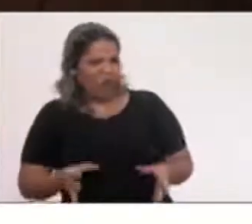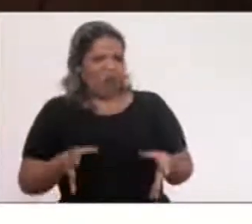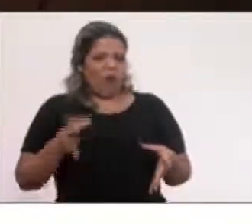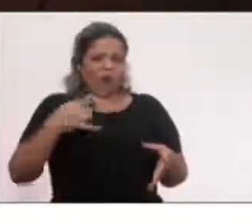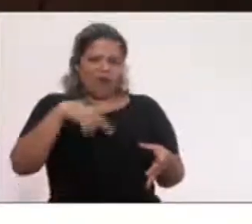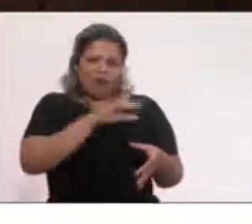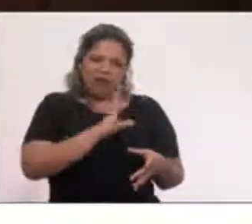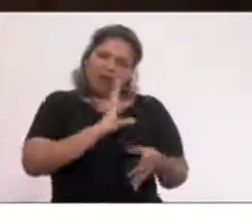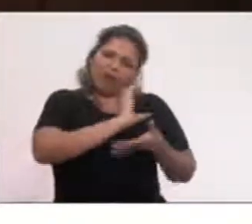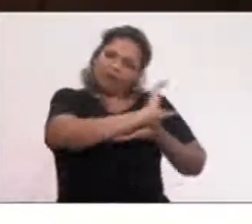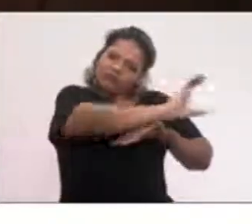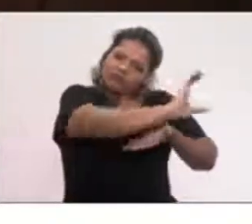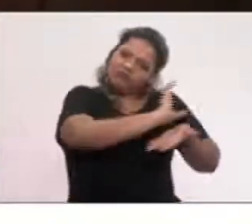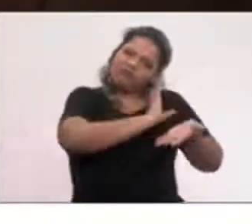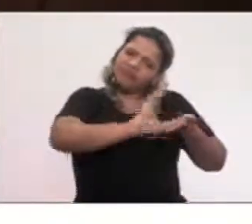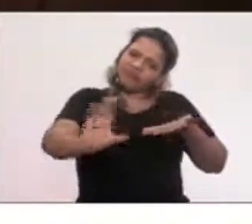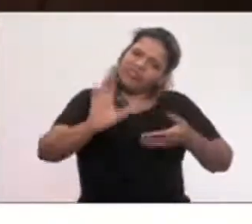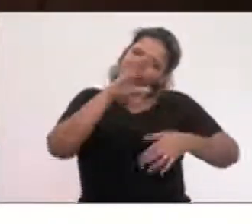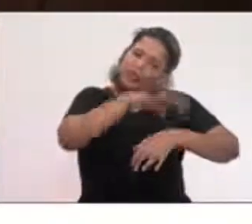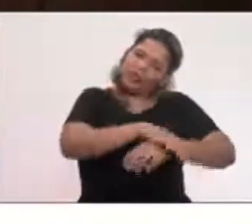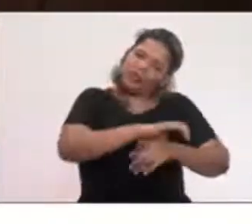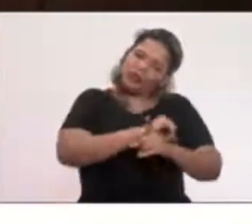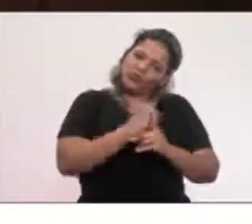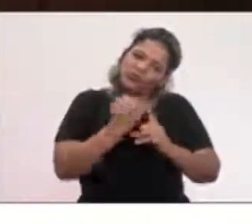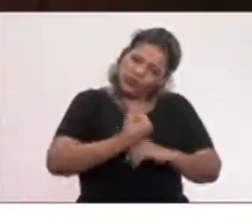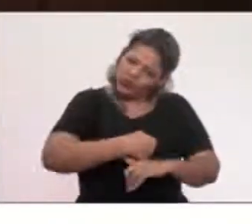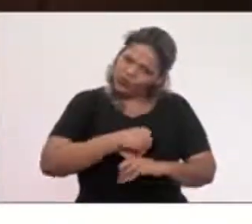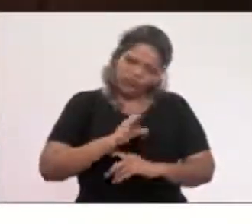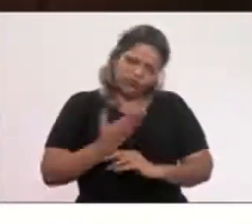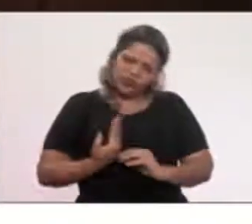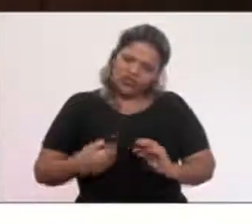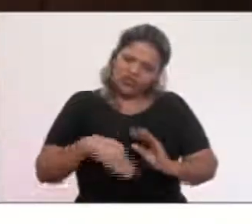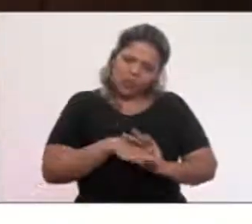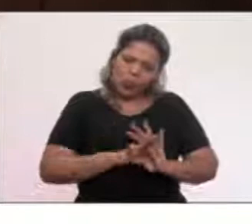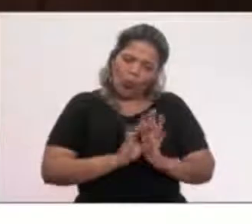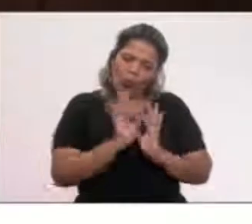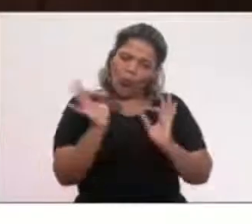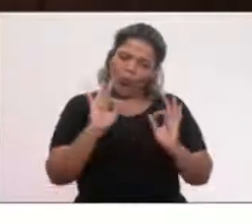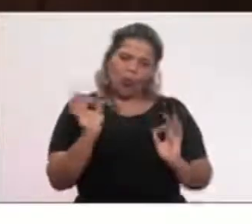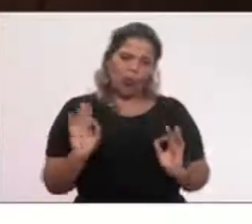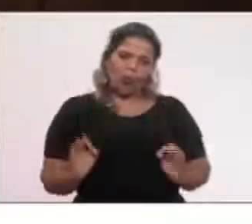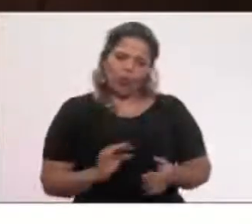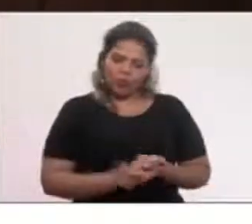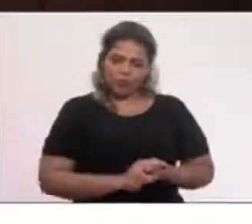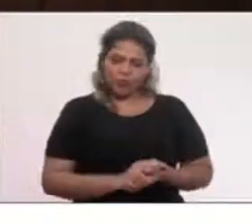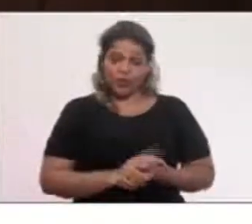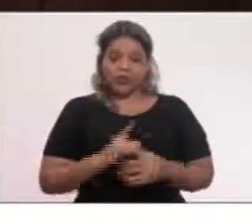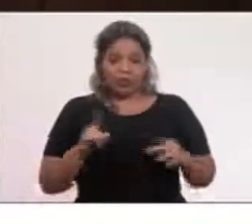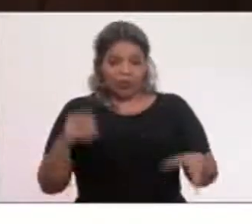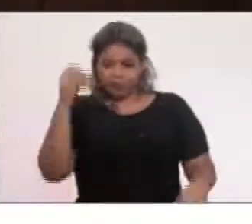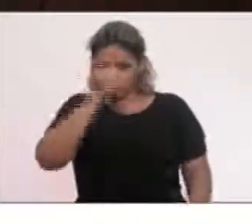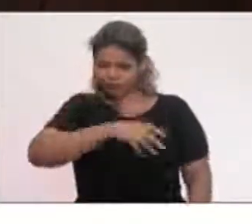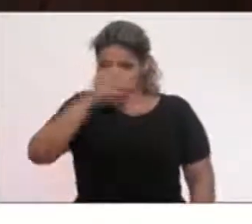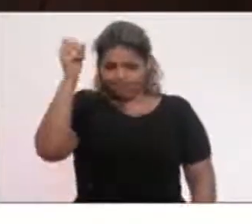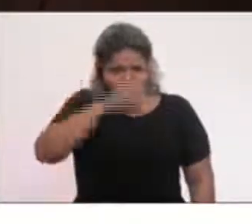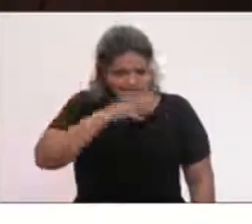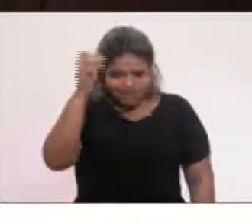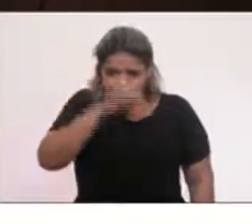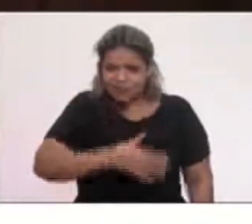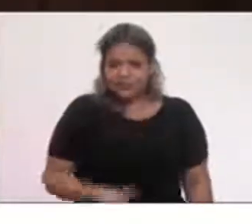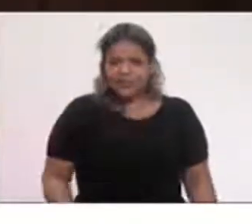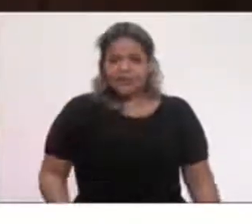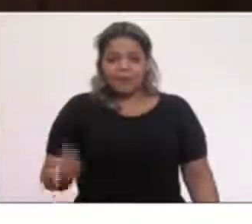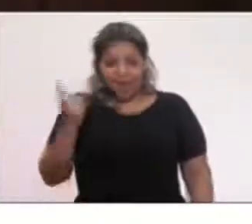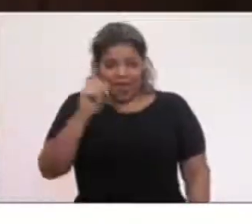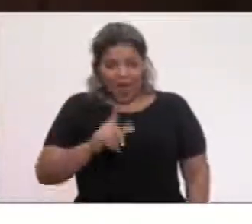que deveriam ser direcionados à Seguridade Social não cheguem à sua finalidade. São absurdos. E